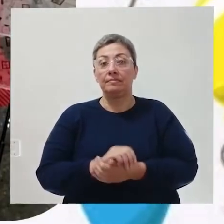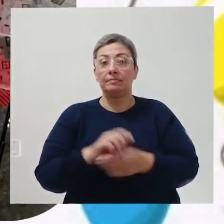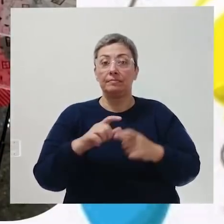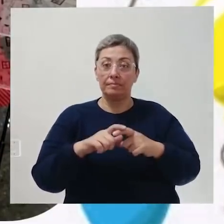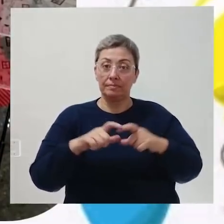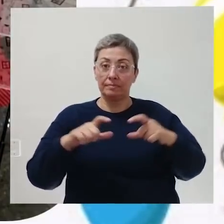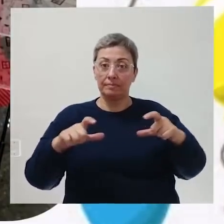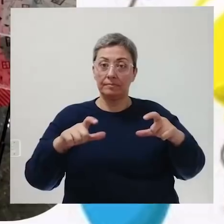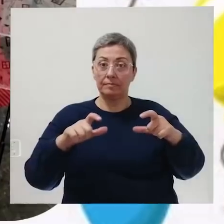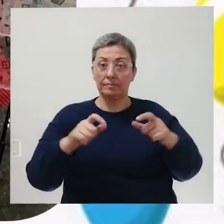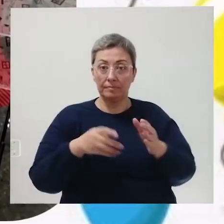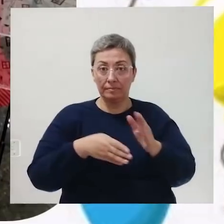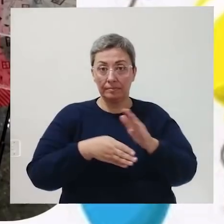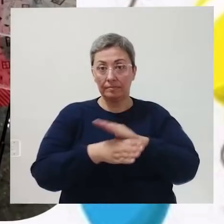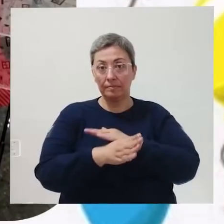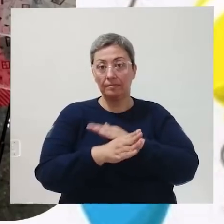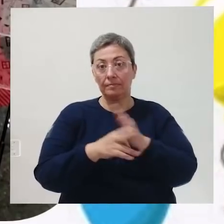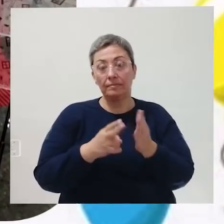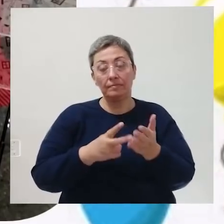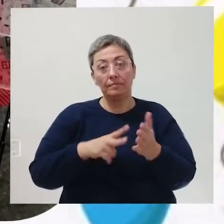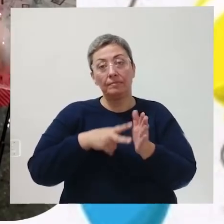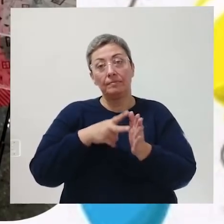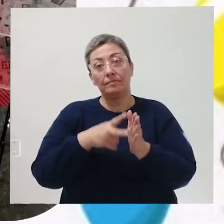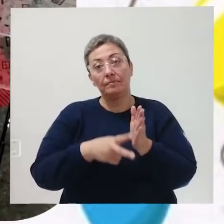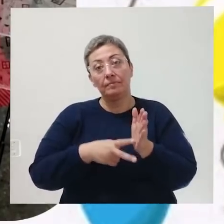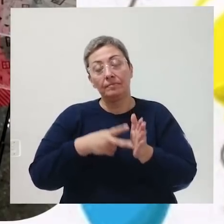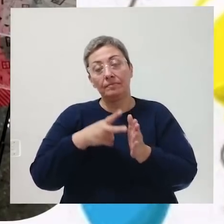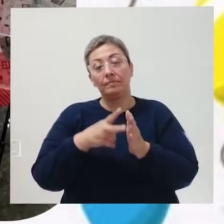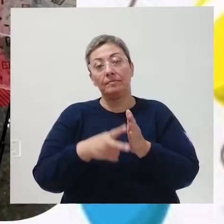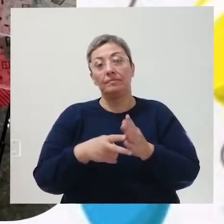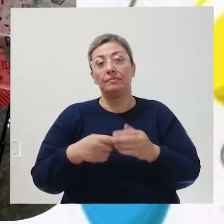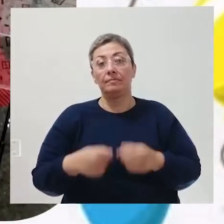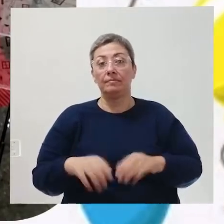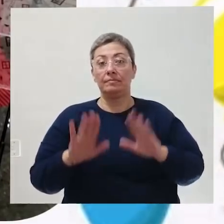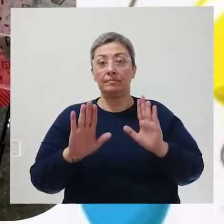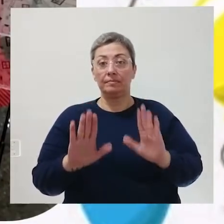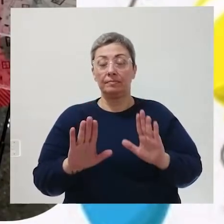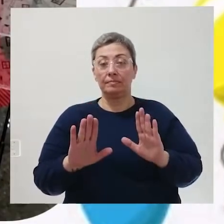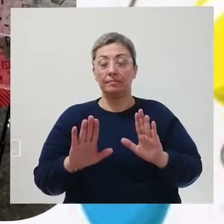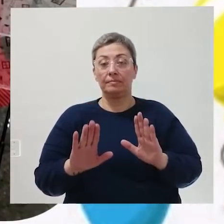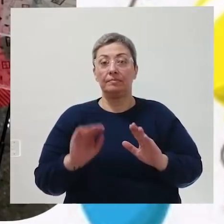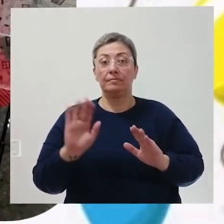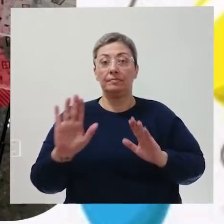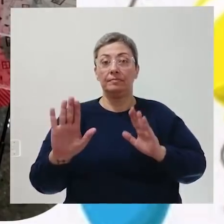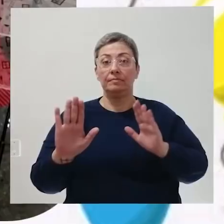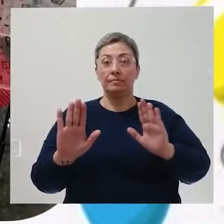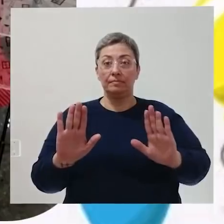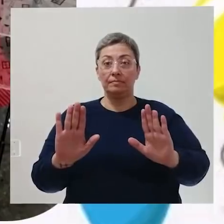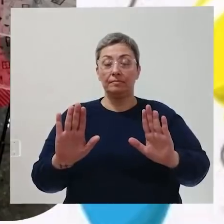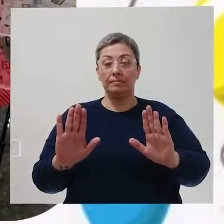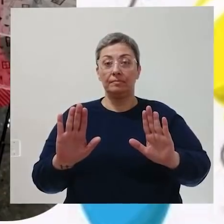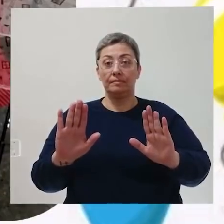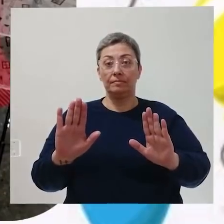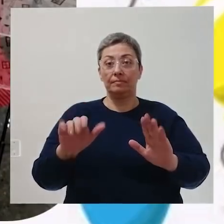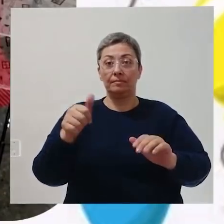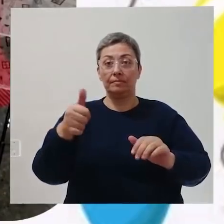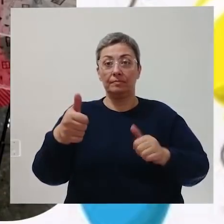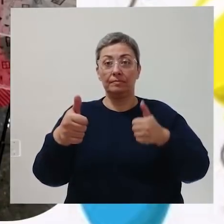trem. Passagem do velho trem. Parou, parou, mãozinha pra